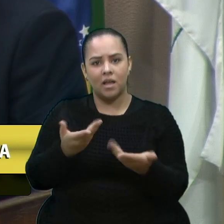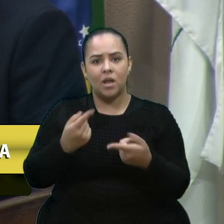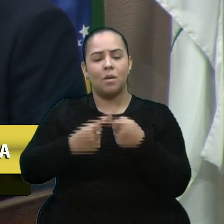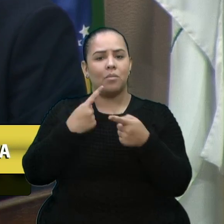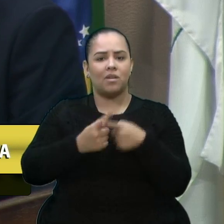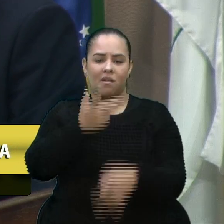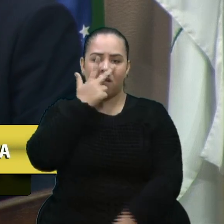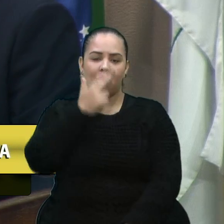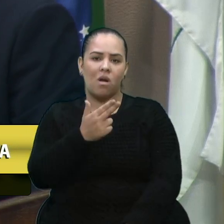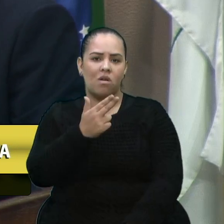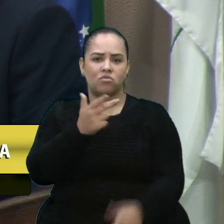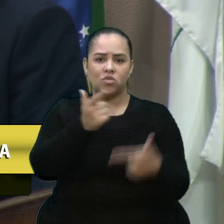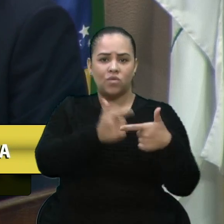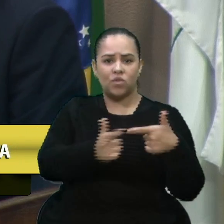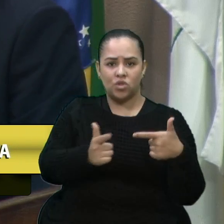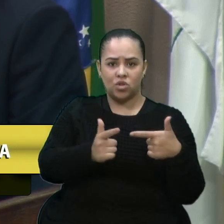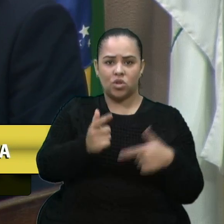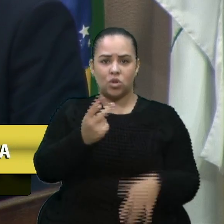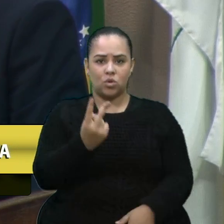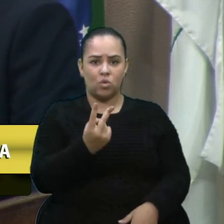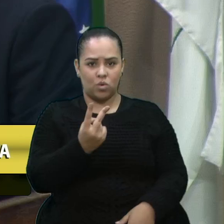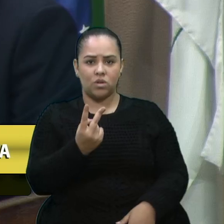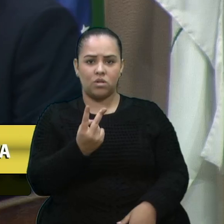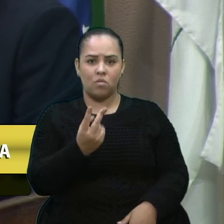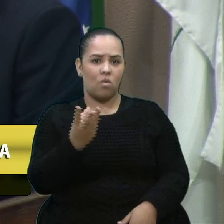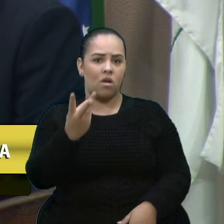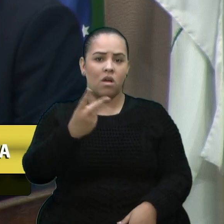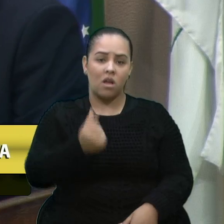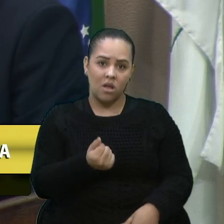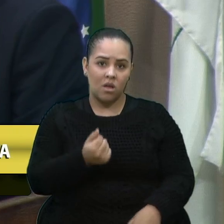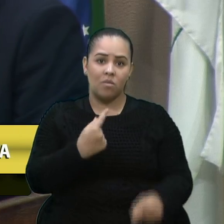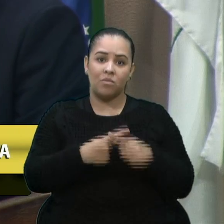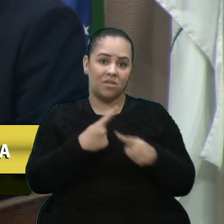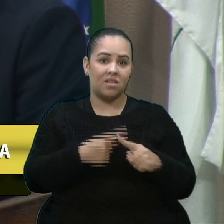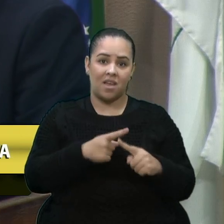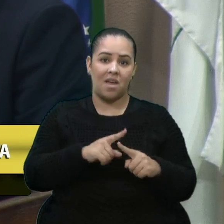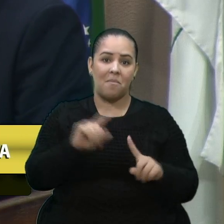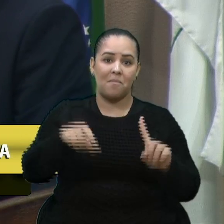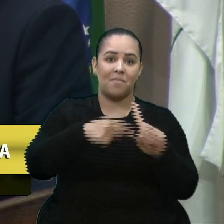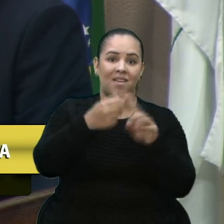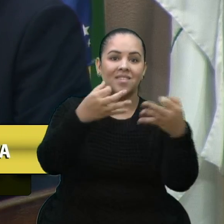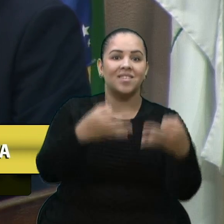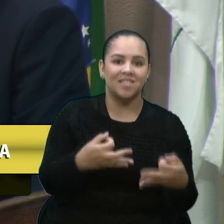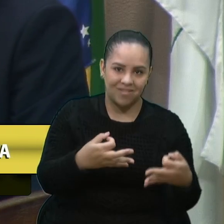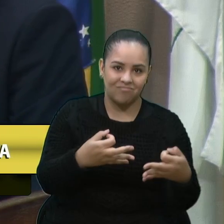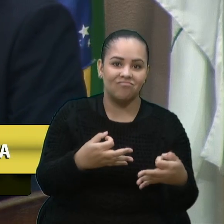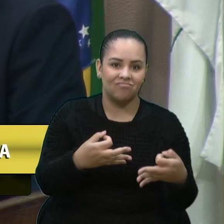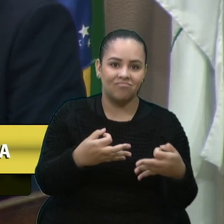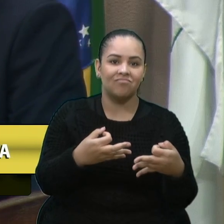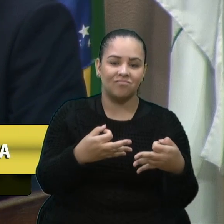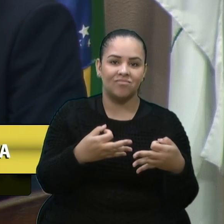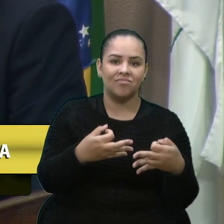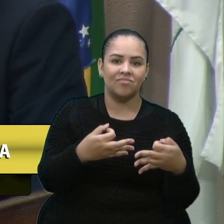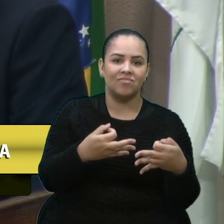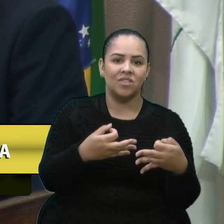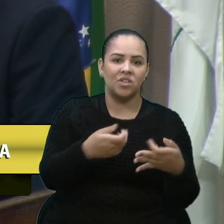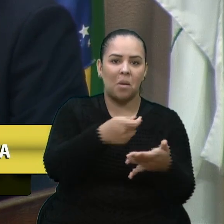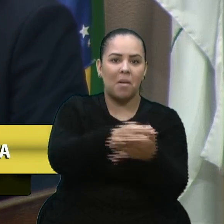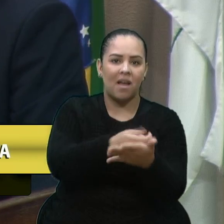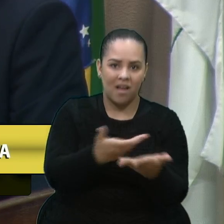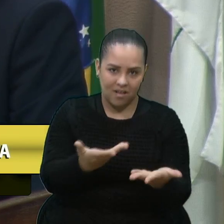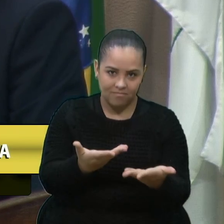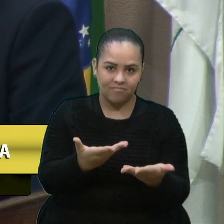como dividir em 2 esse valor. Custaria então, seria mais razoável esse custo para o